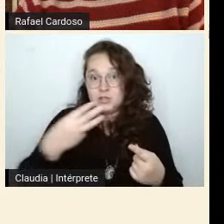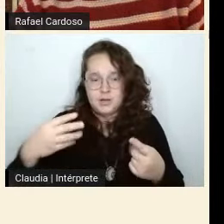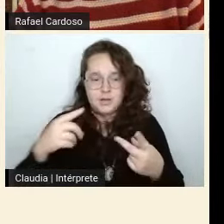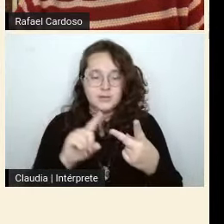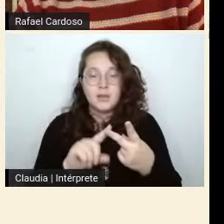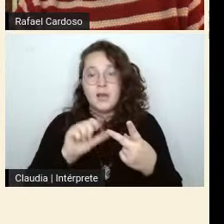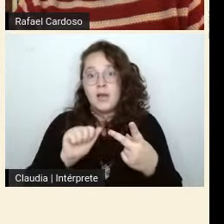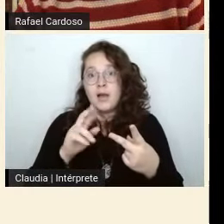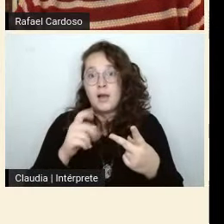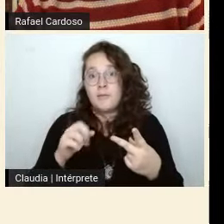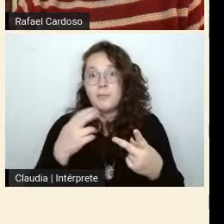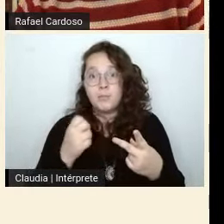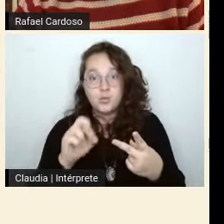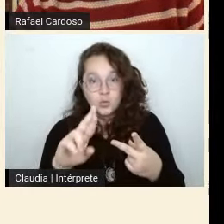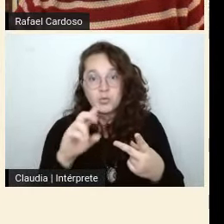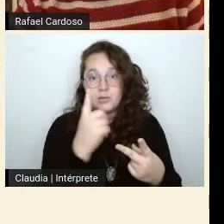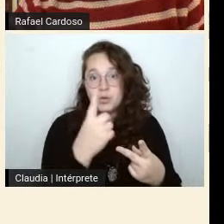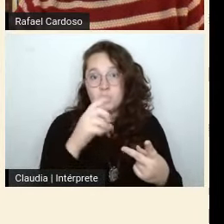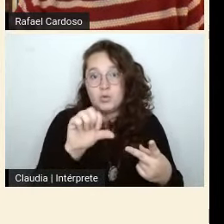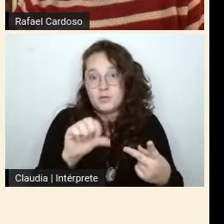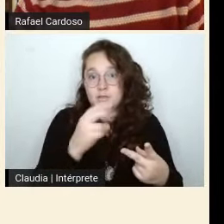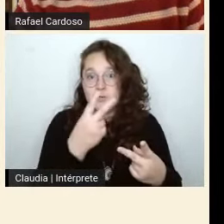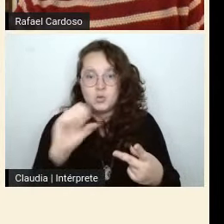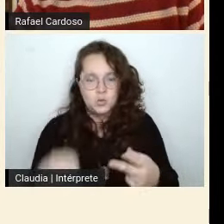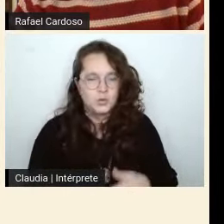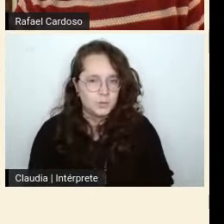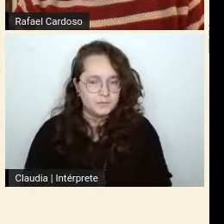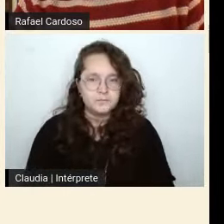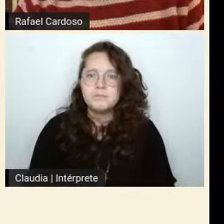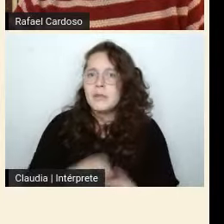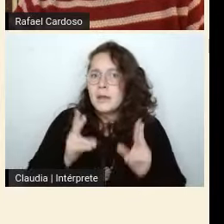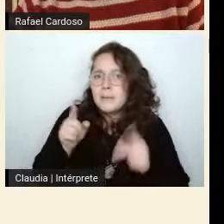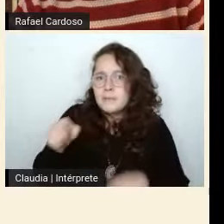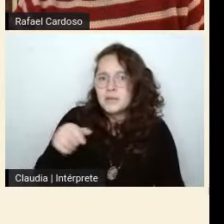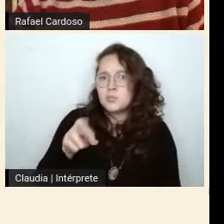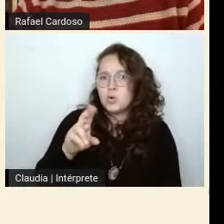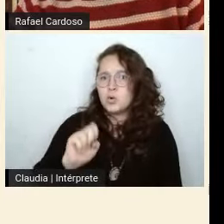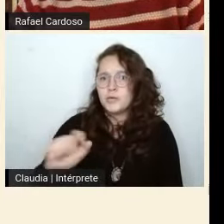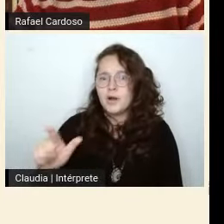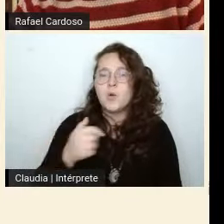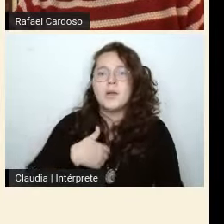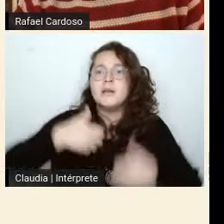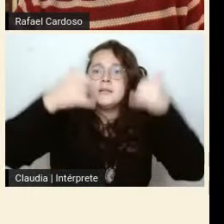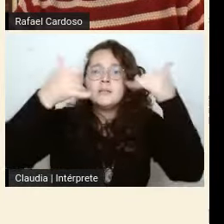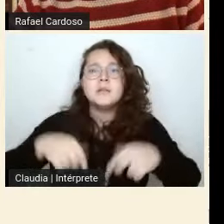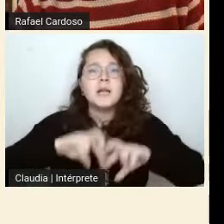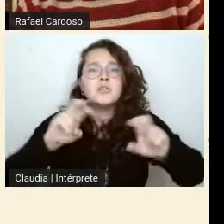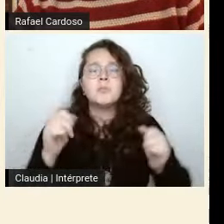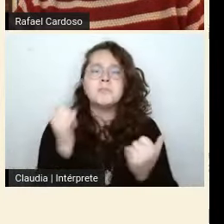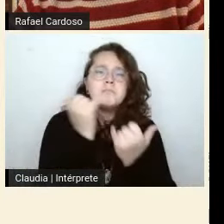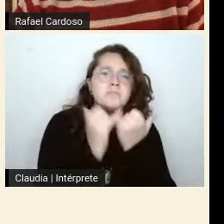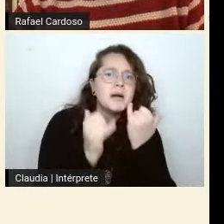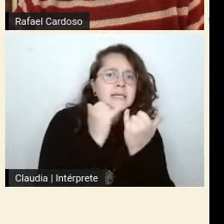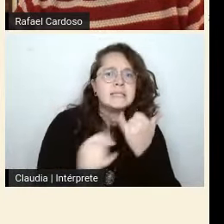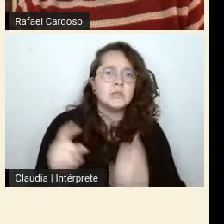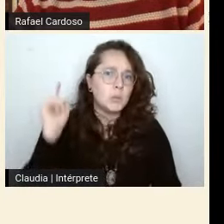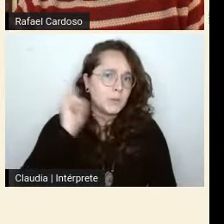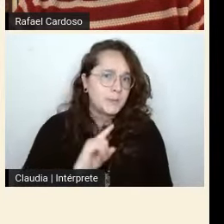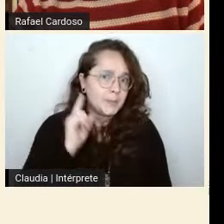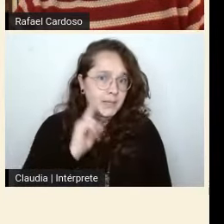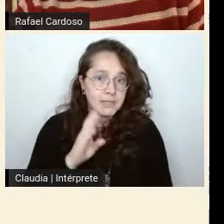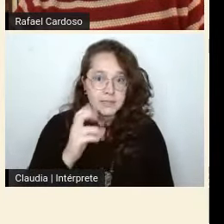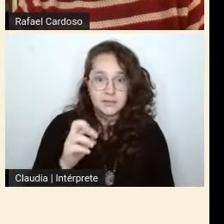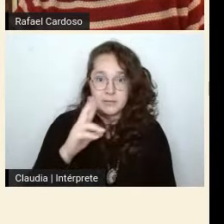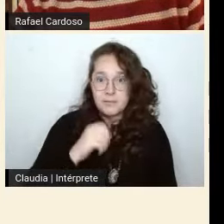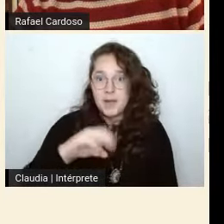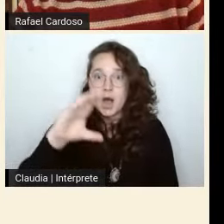também defende de Cavalcante como expressão autêntica, comparando-o ao barroco mineiro, por sua, entre aspas,